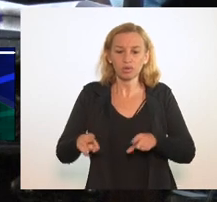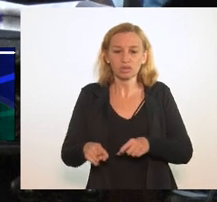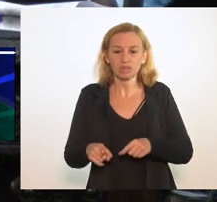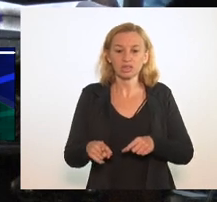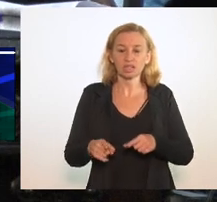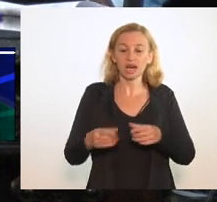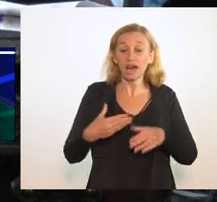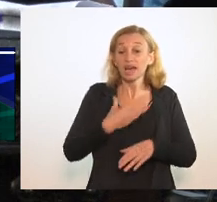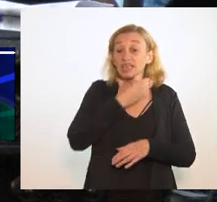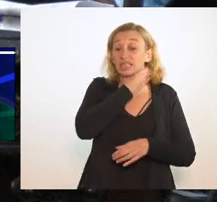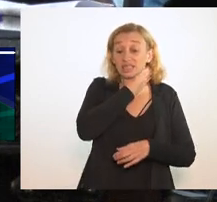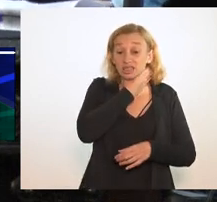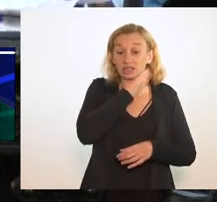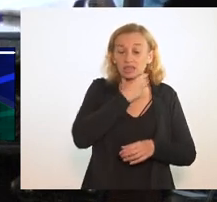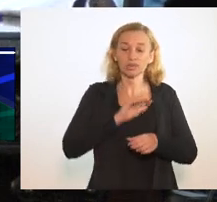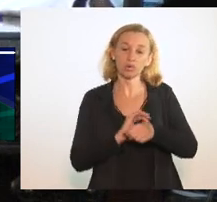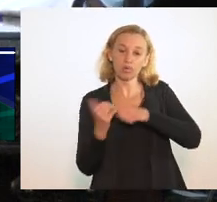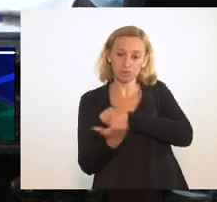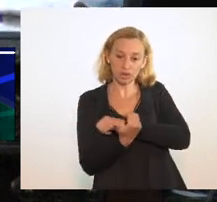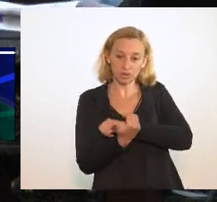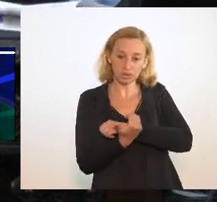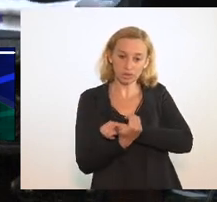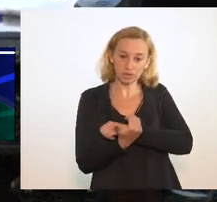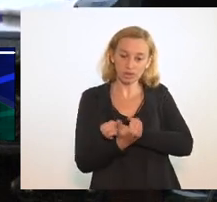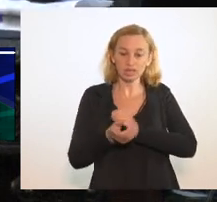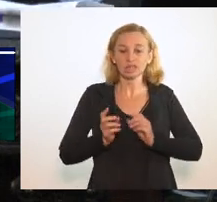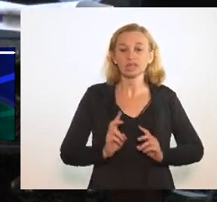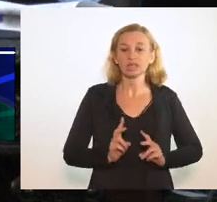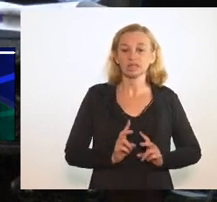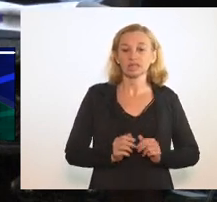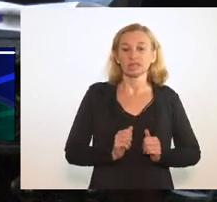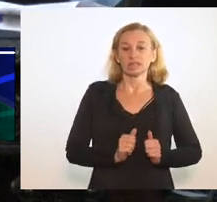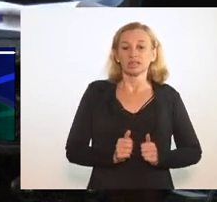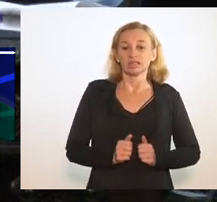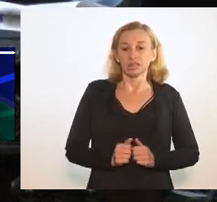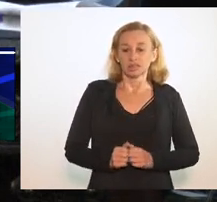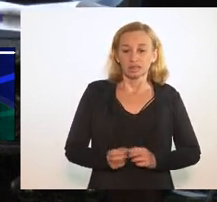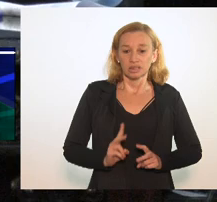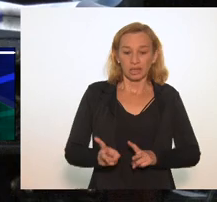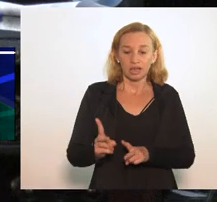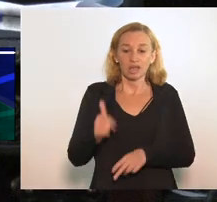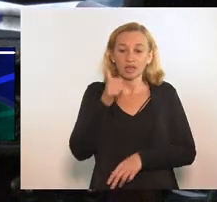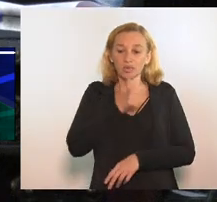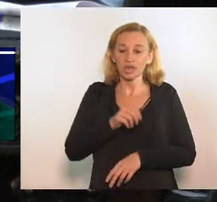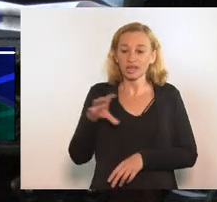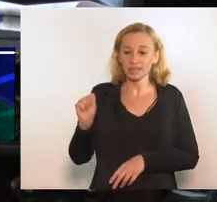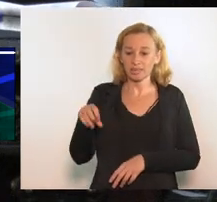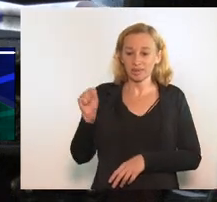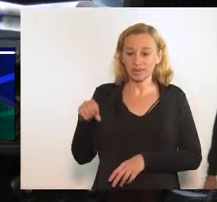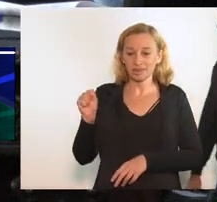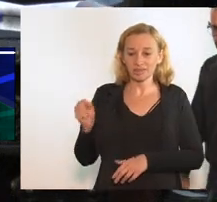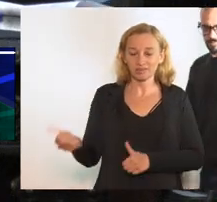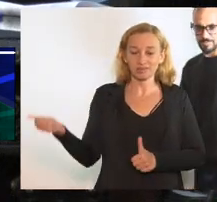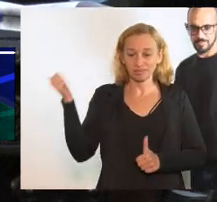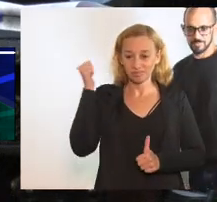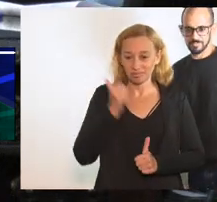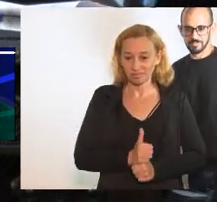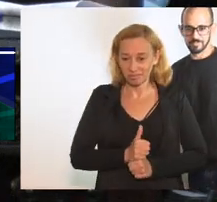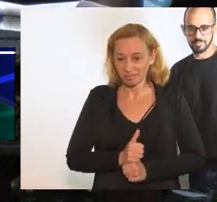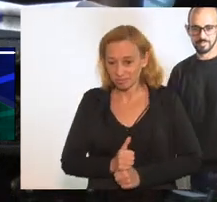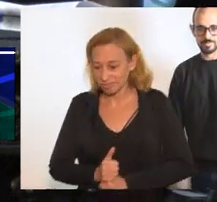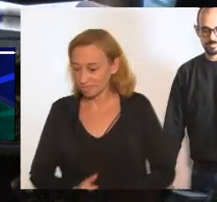crise causada pelo Covid nesse segmento da população. Mulheres lésbicas